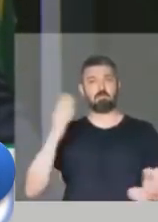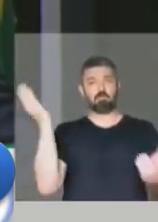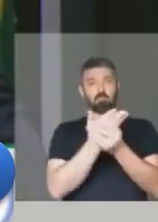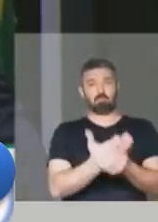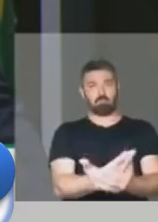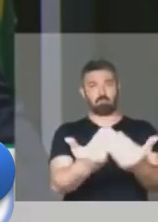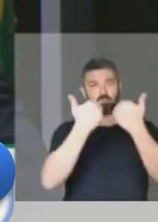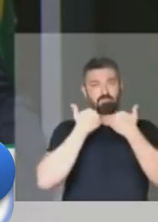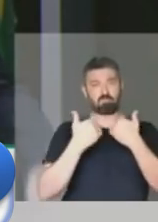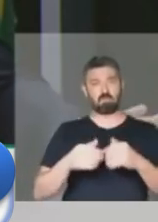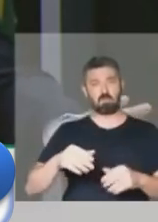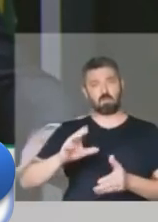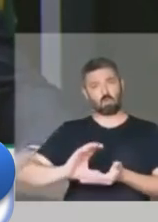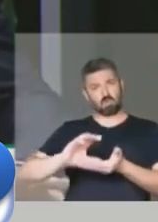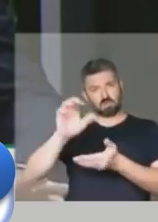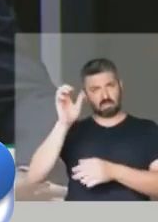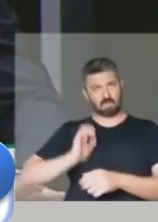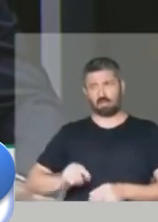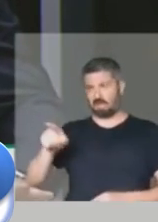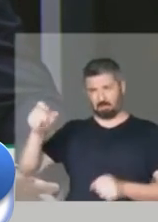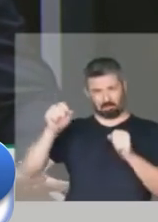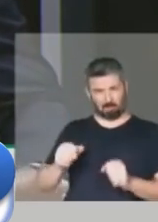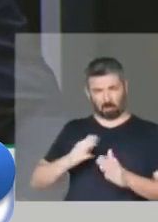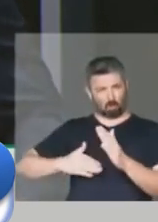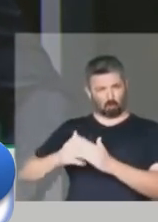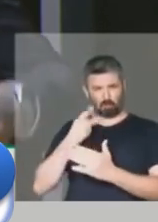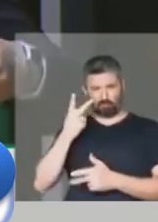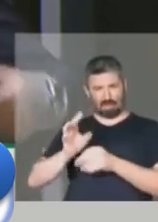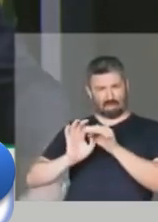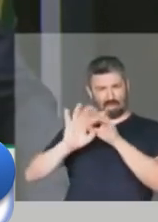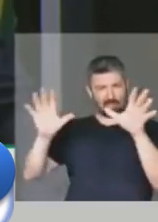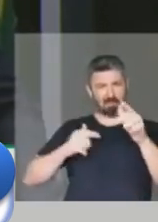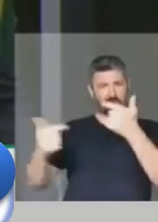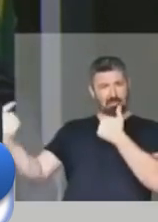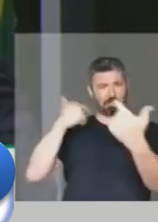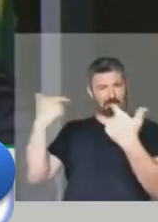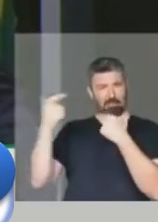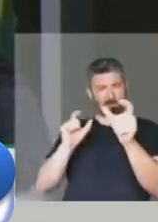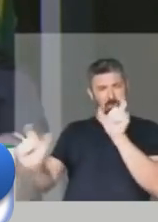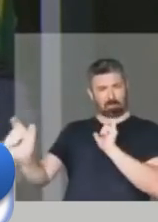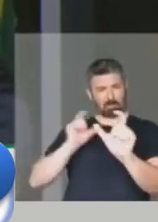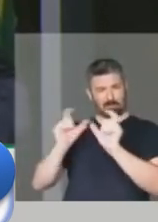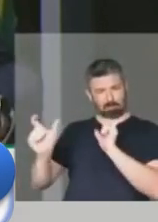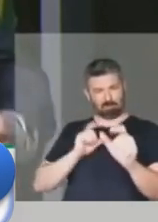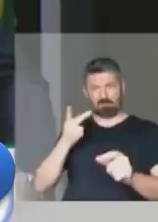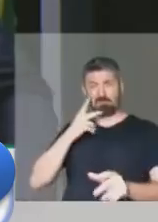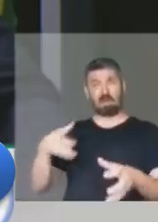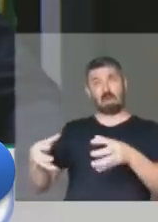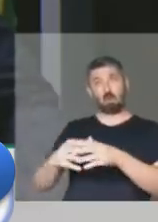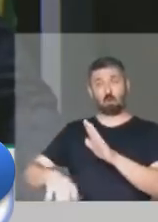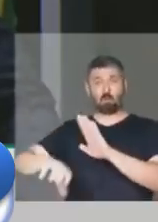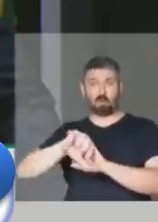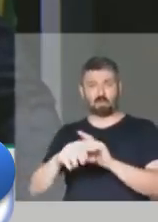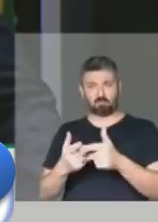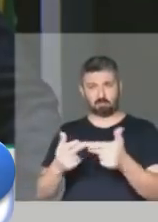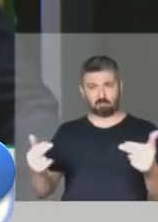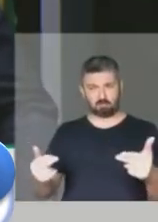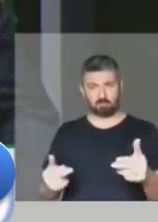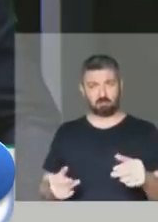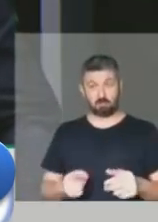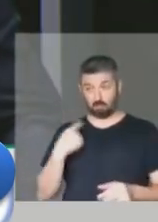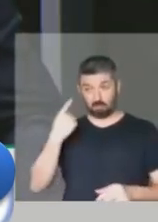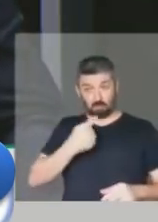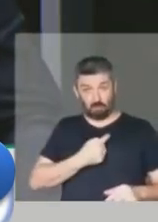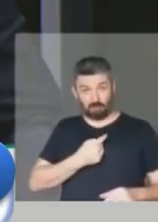por isso. Bom, eles podem falar tudo. Eles podem nos atacar, nos associar ao crime organizado,